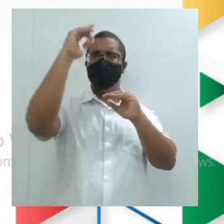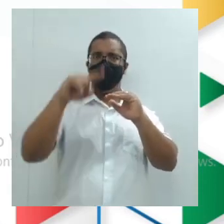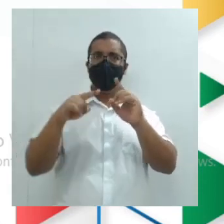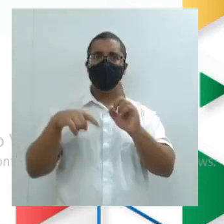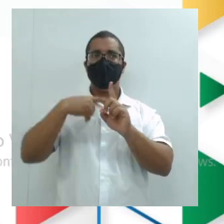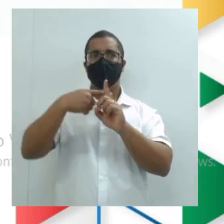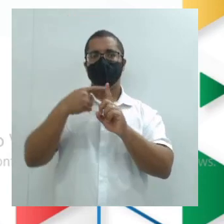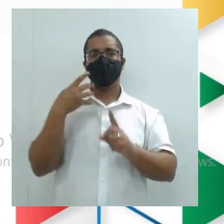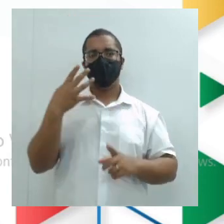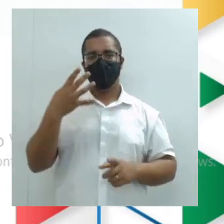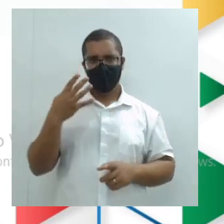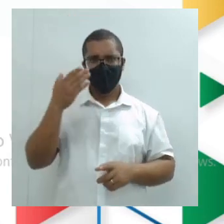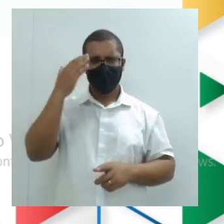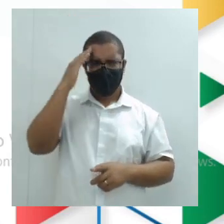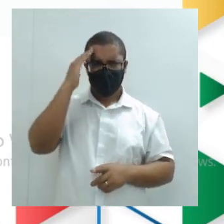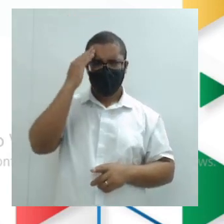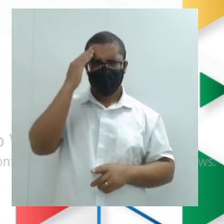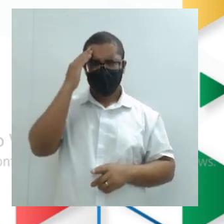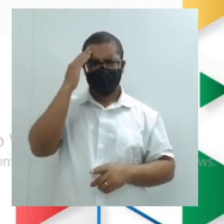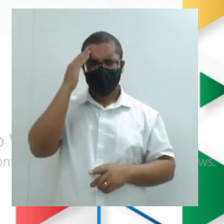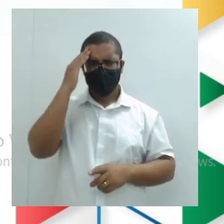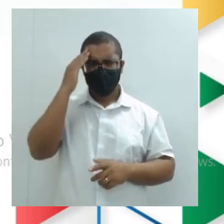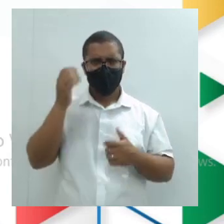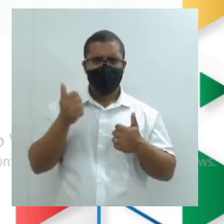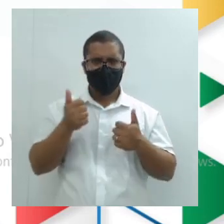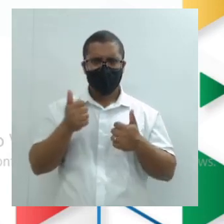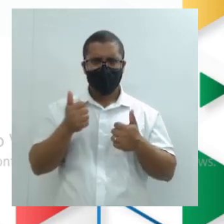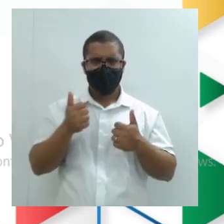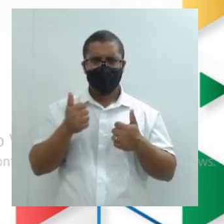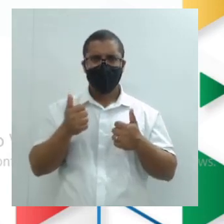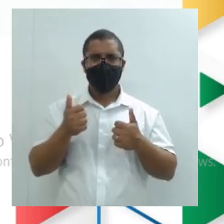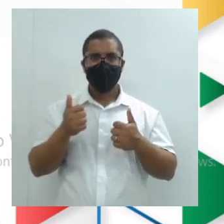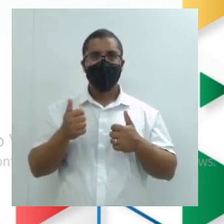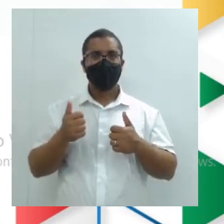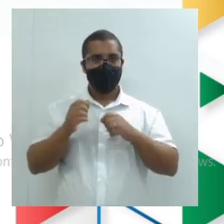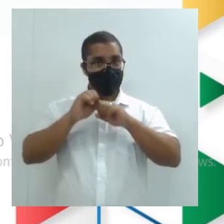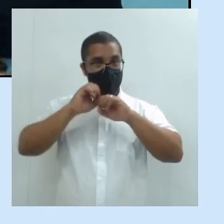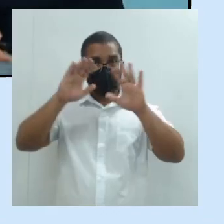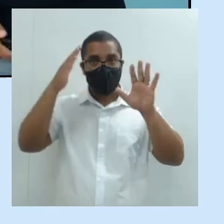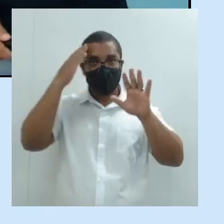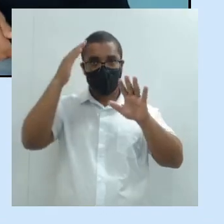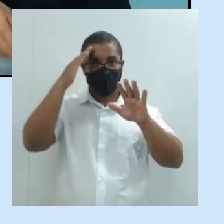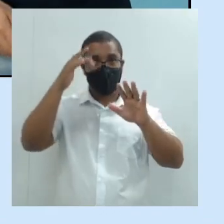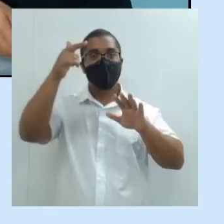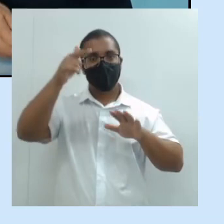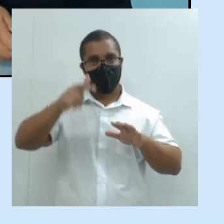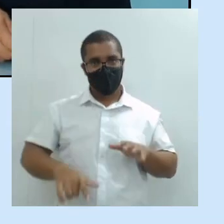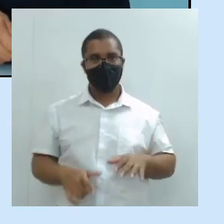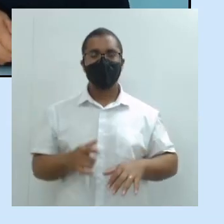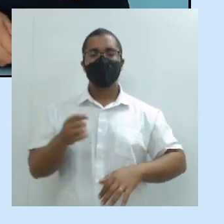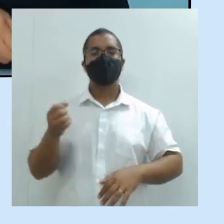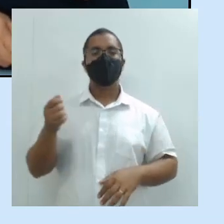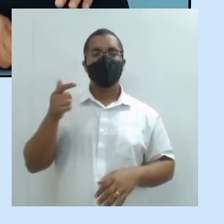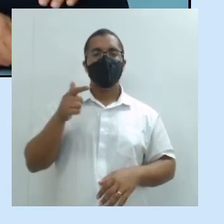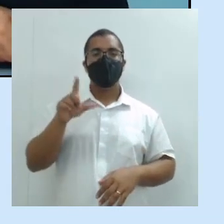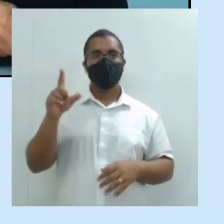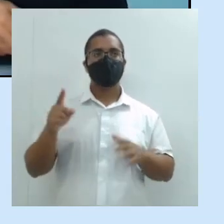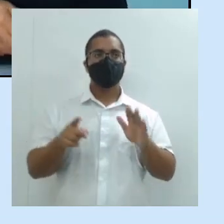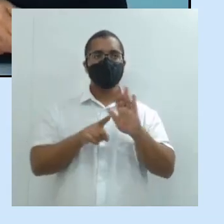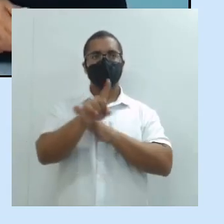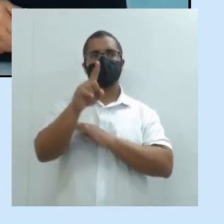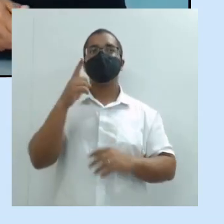andares. Deu para entender? Tá tranquilo, gente? Ficou bem claro? Vamos partir para novas